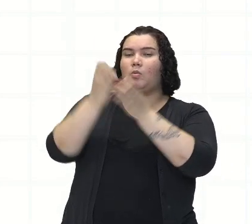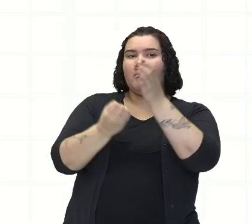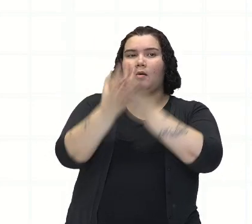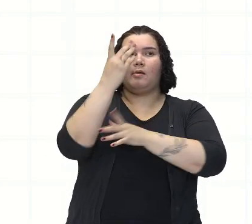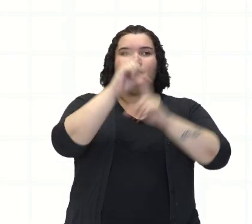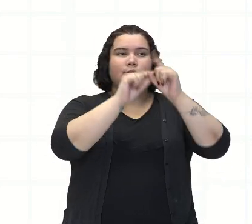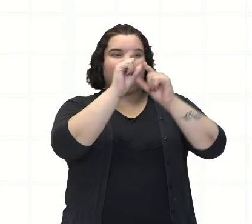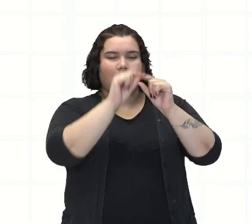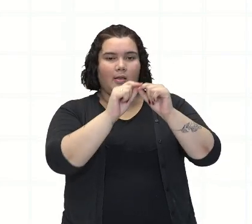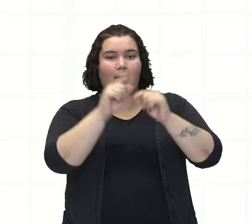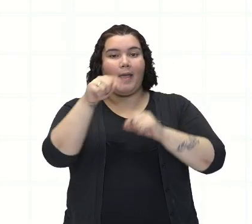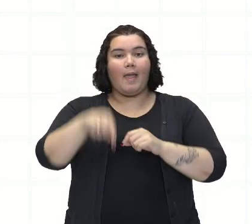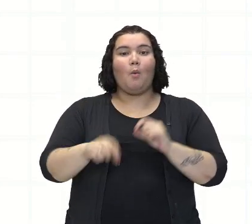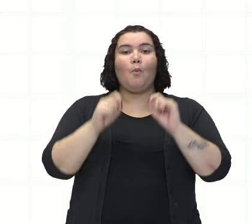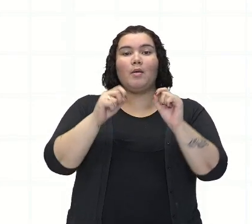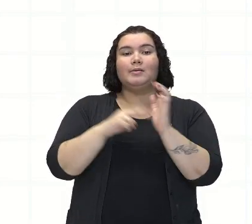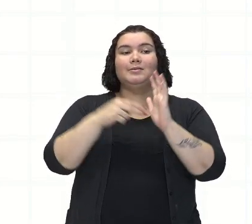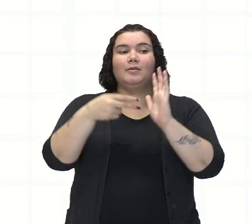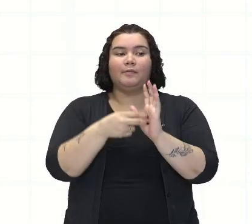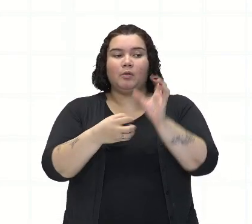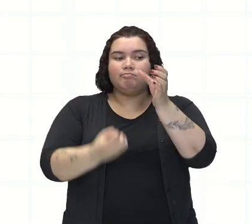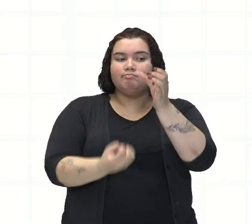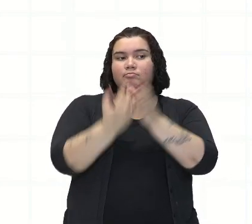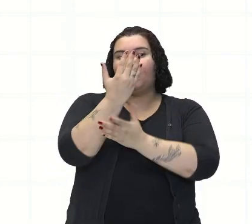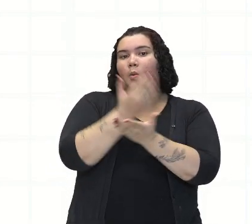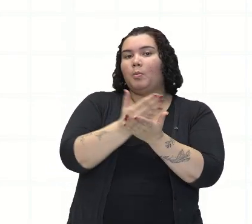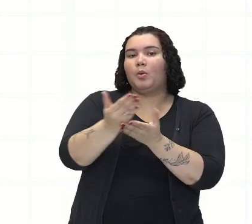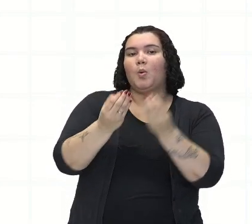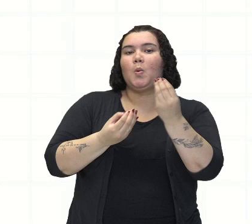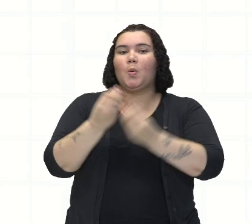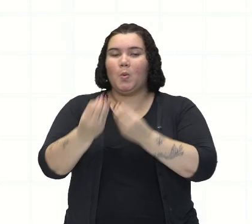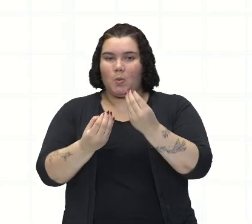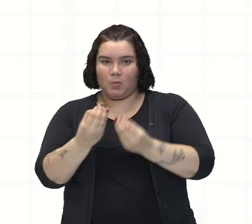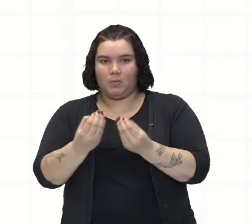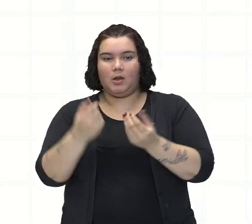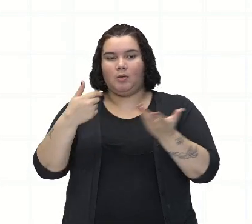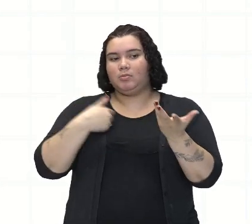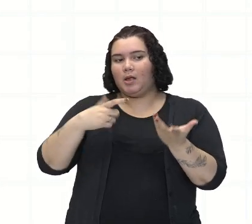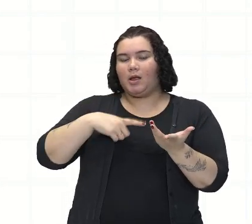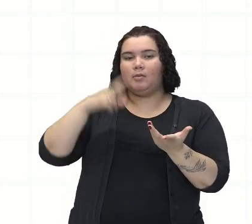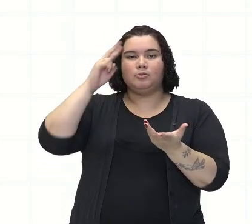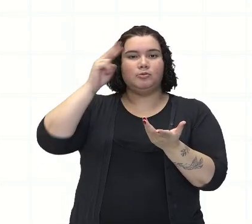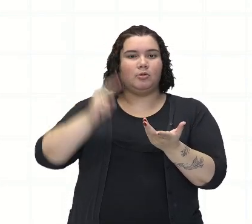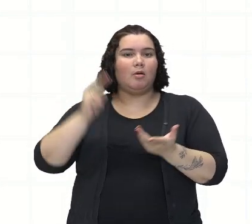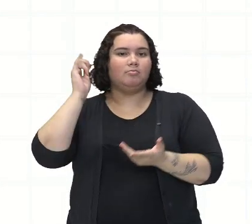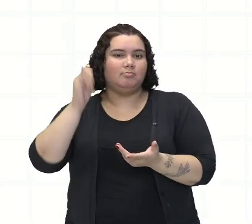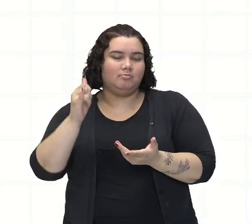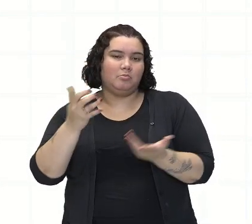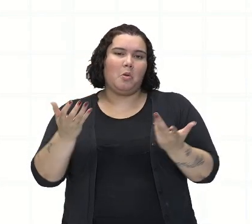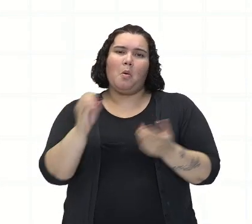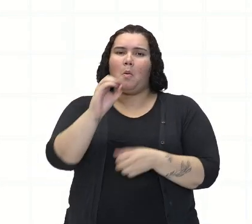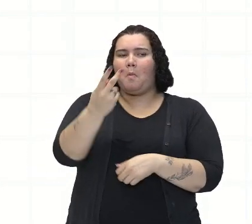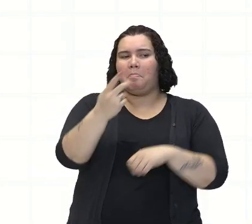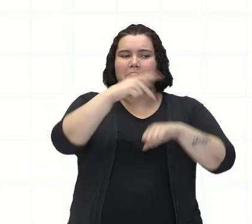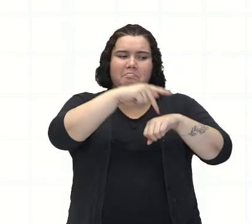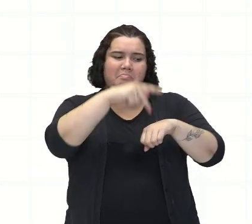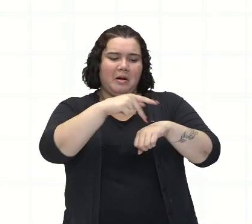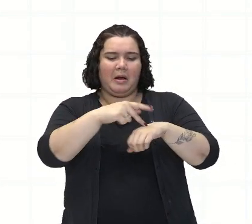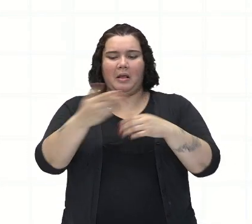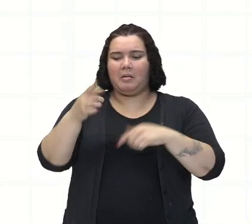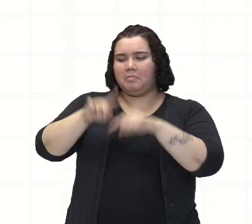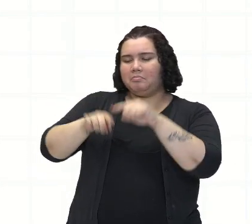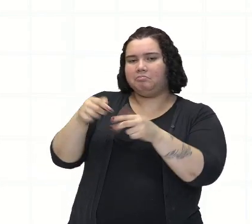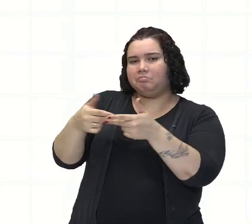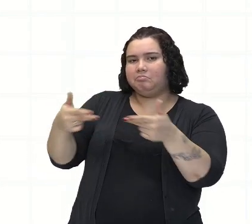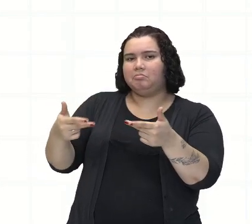estou explicando a origem das estrelas, que é algo, eu quero contar essa história. Ou pode ser uma pedra, pode ser um objeto, pode